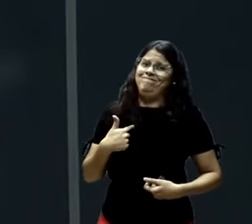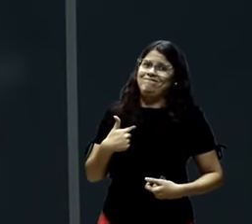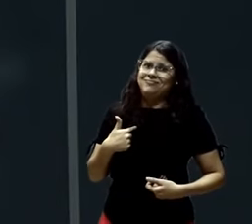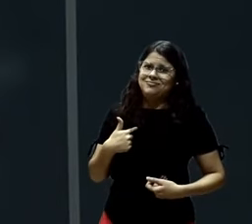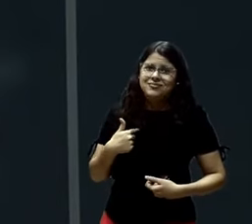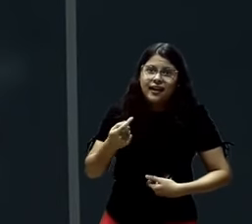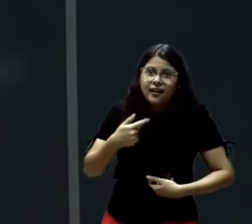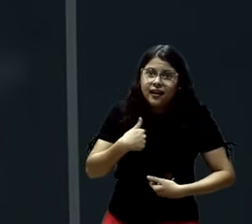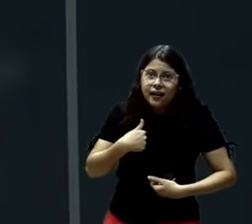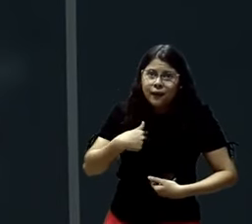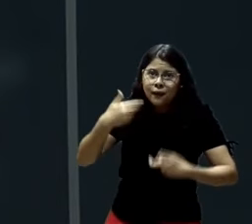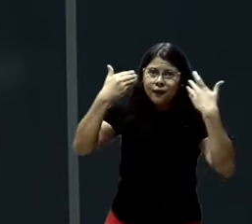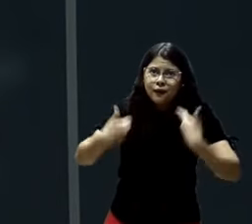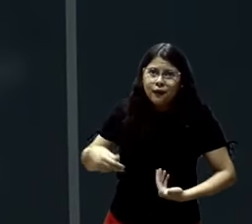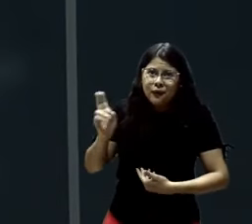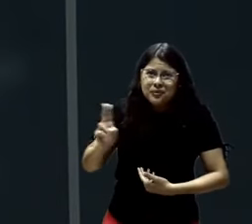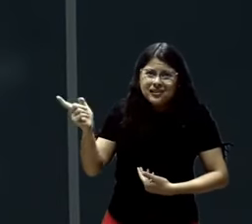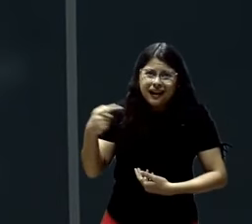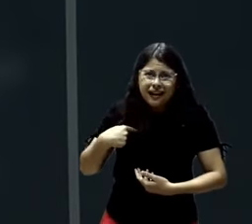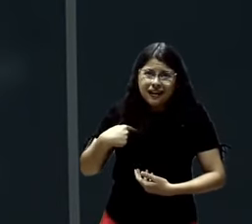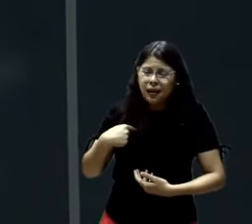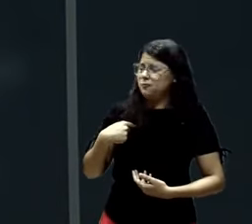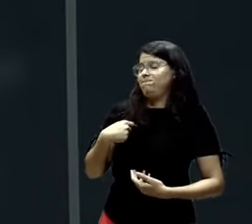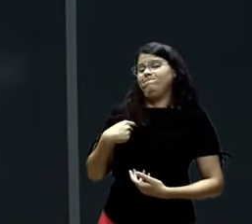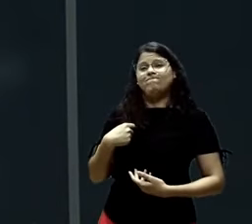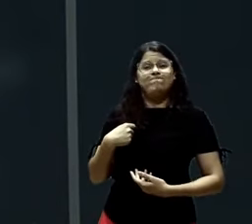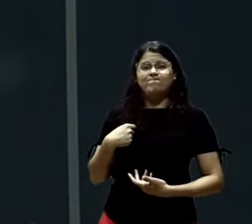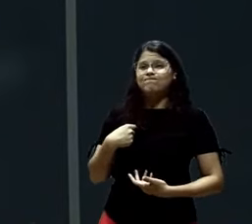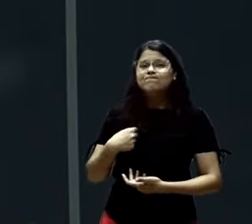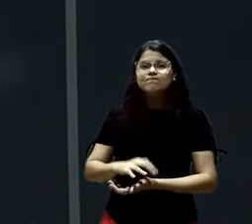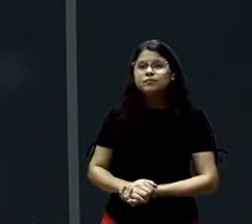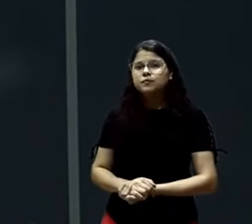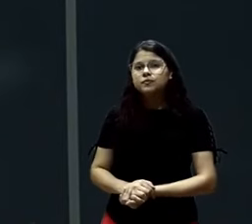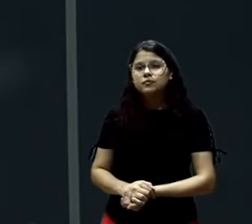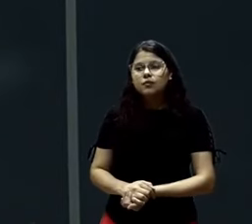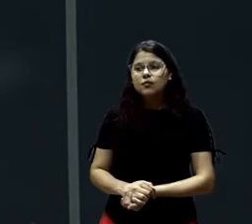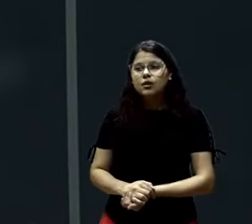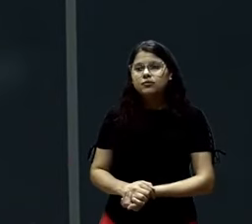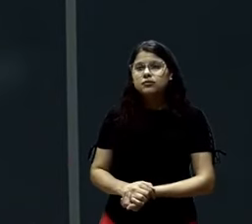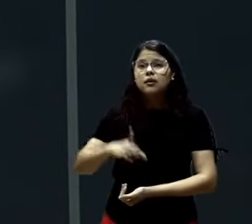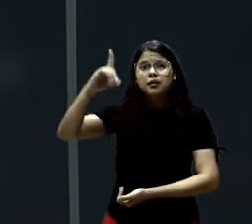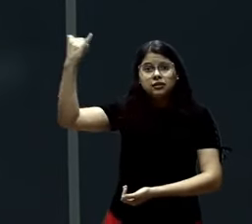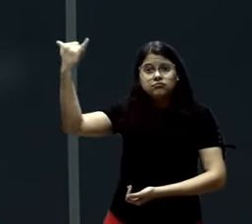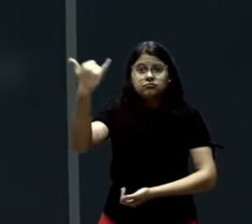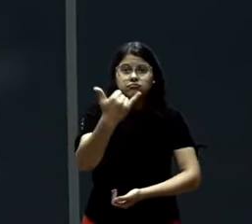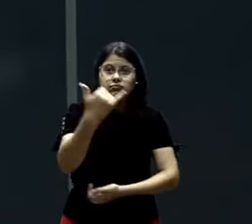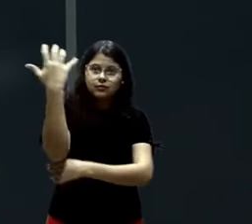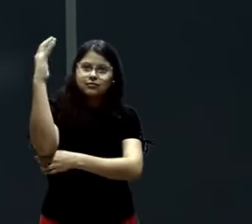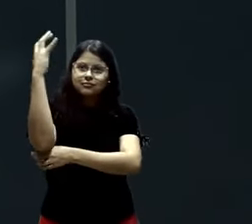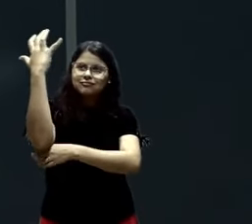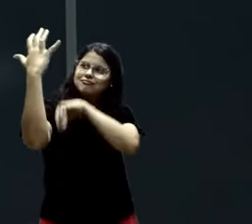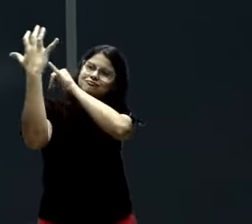Quem sou eu para isso? O texto vai decorrer dizendo o seguinte: Deus fala para Moisés: